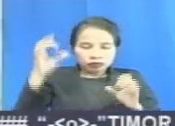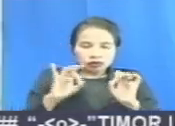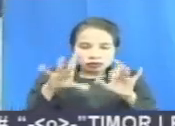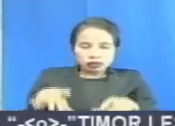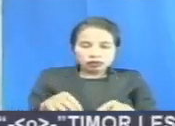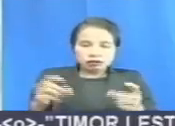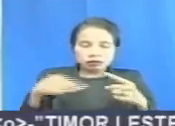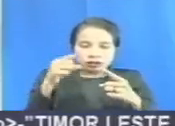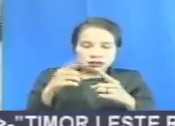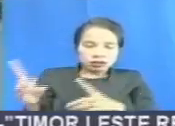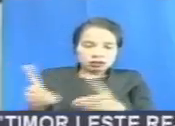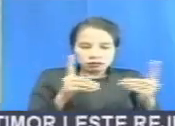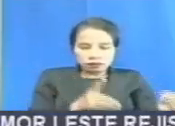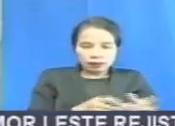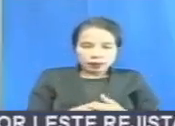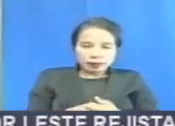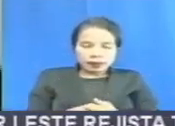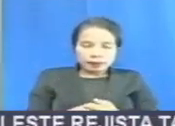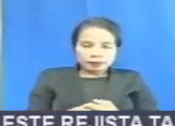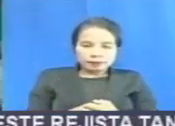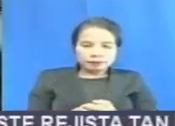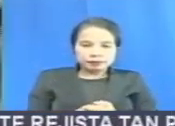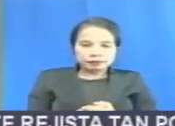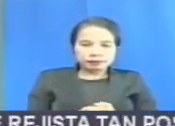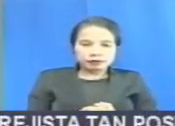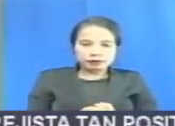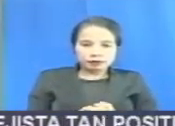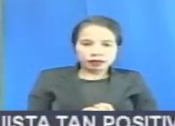Enhira implementa. Nuno Moraes, Alessandra dos Santos, para RTTL.